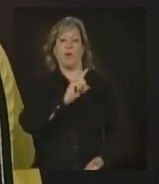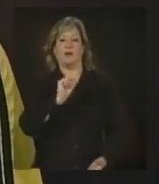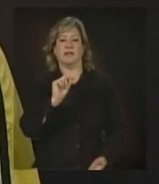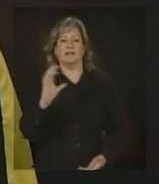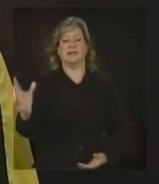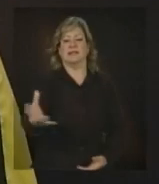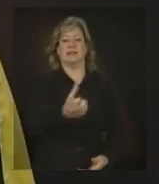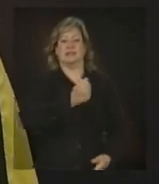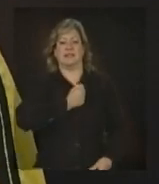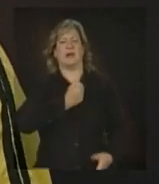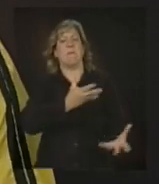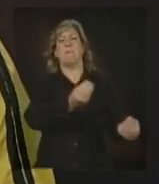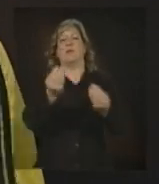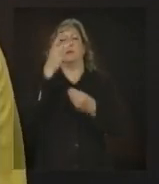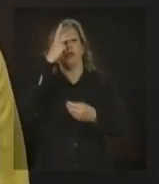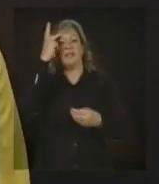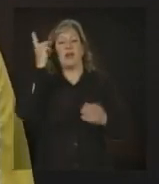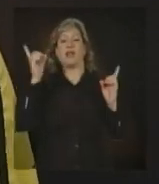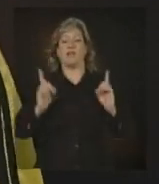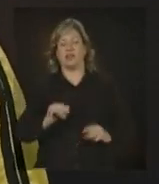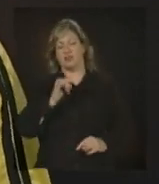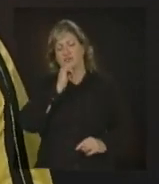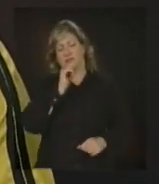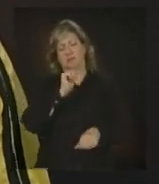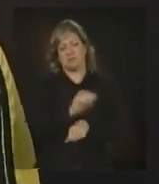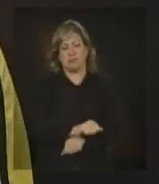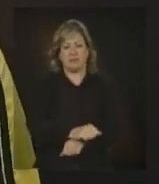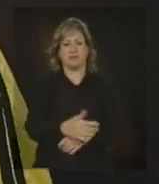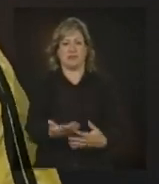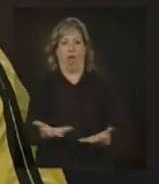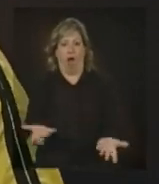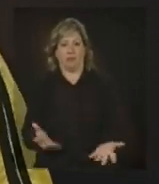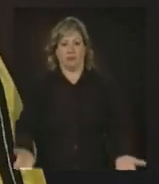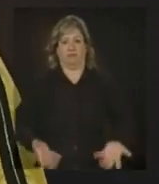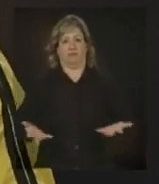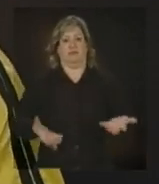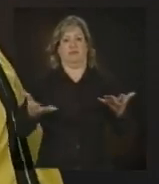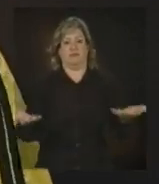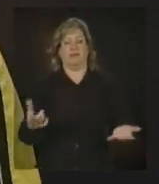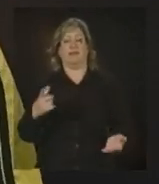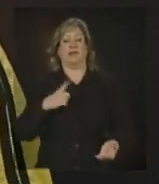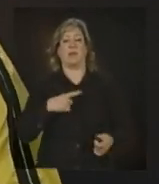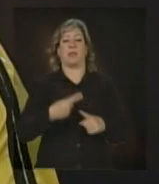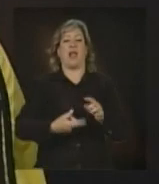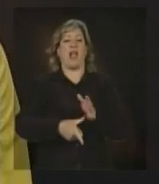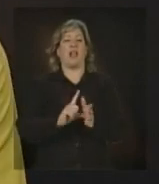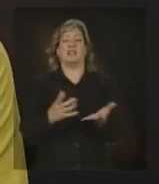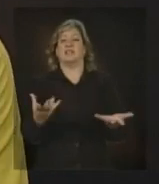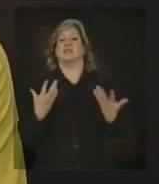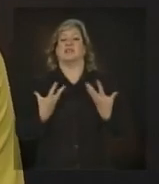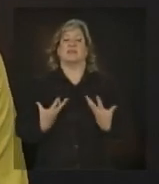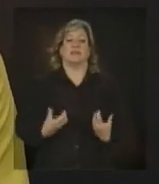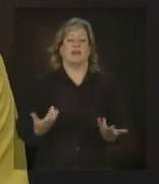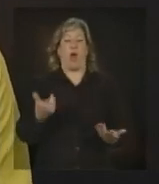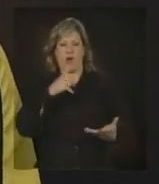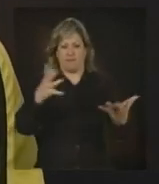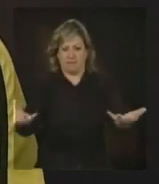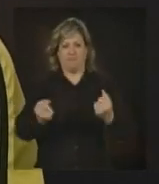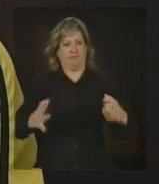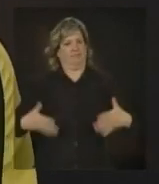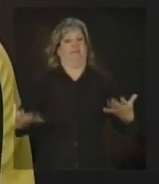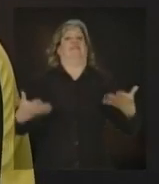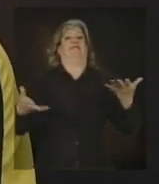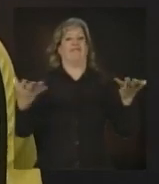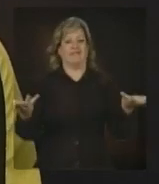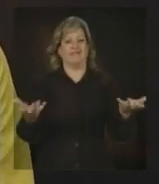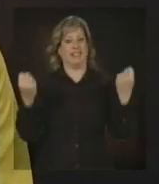resgatar muitas pessoas com deficiência que estavam ali sem poder ter nenhum tipo de entrada, a gente consegue trazer eles de